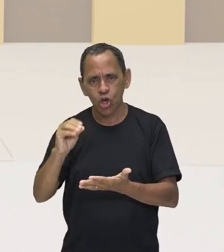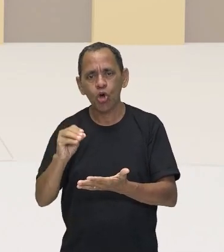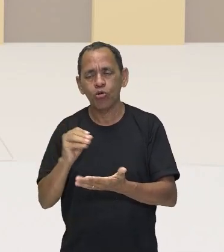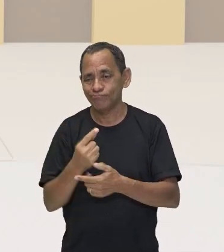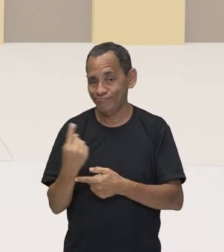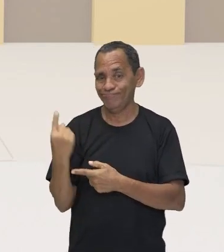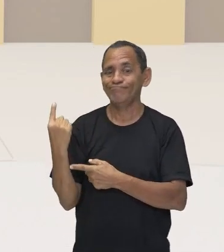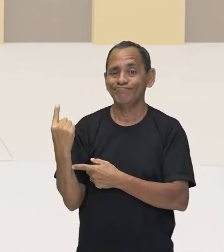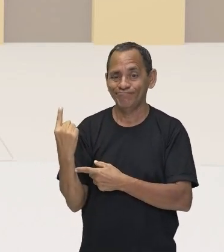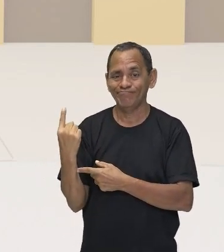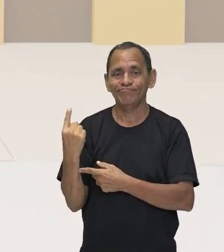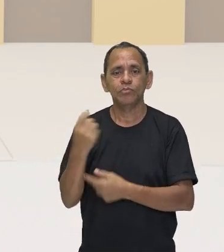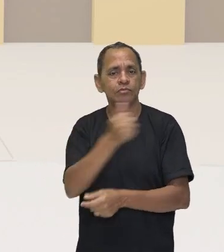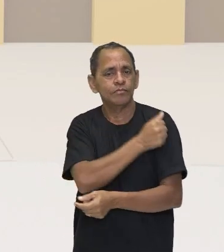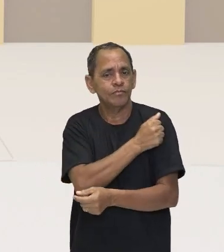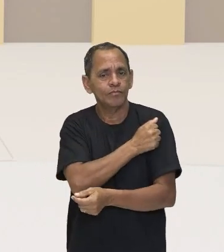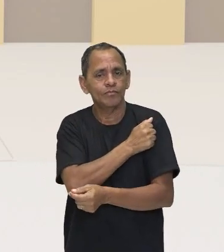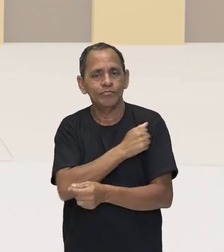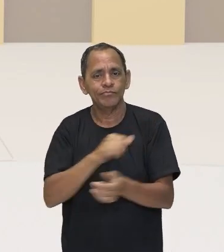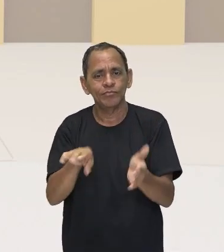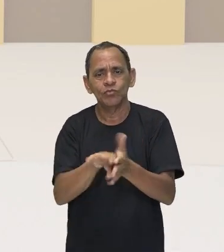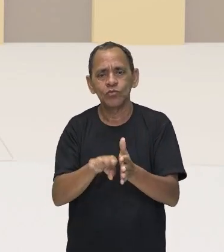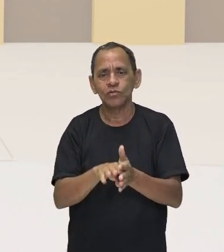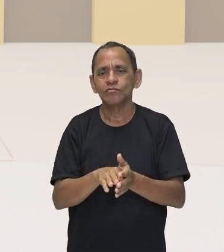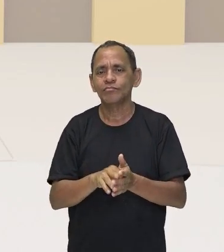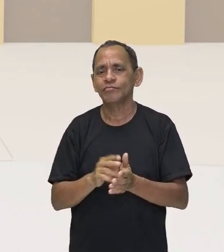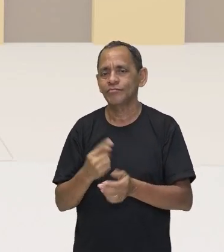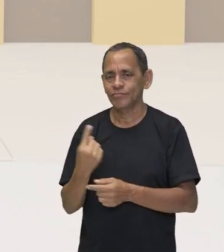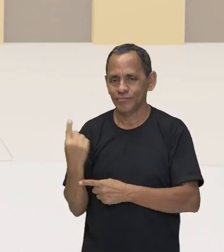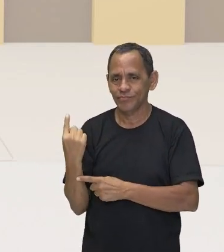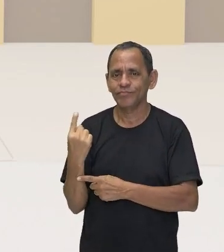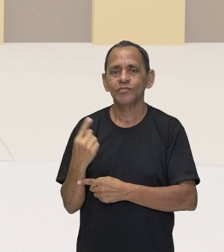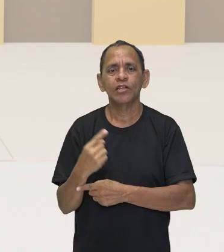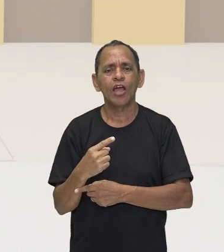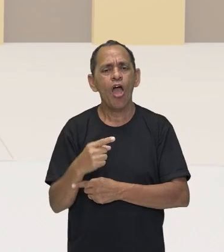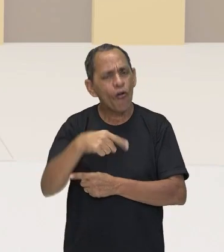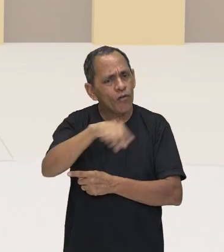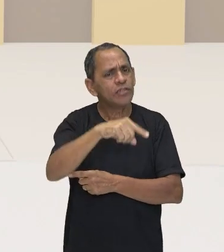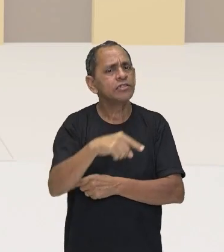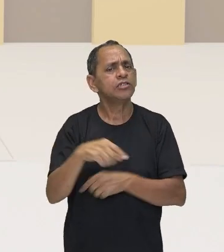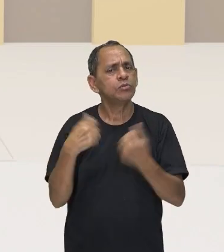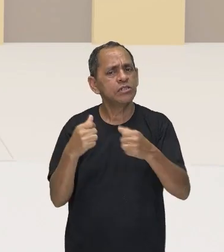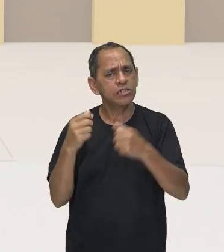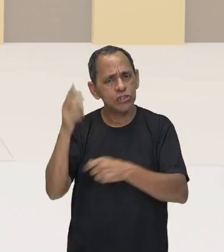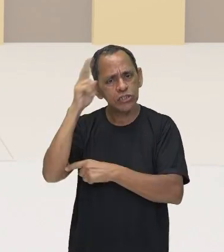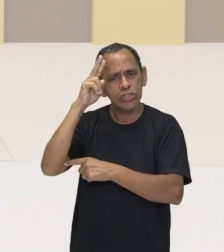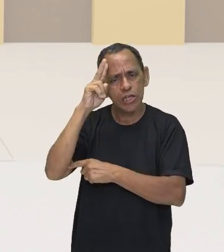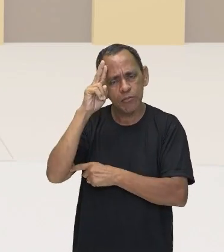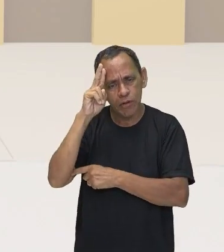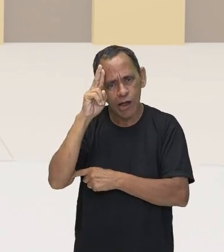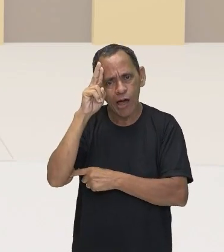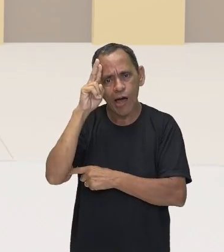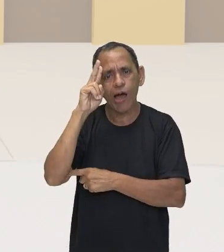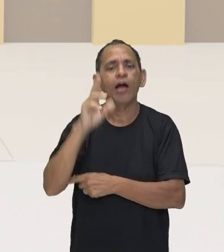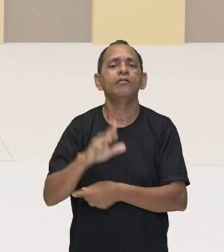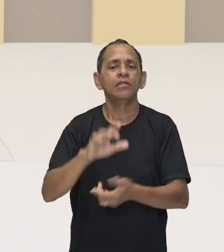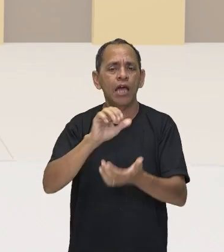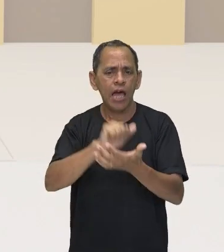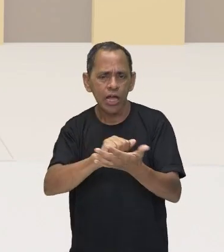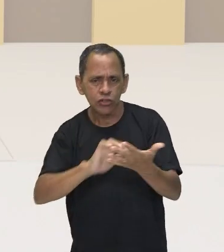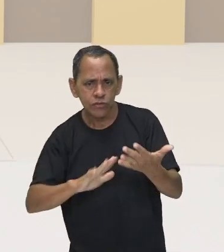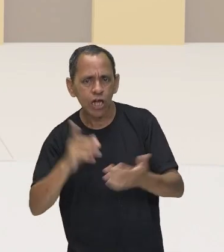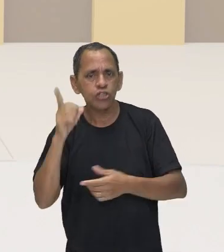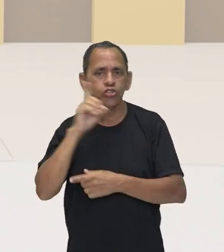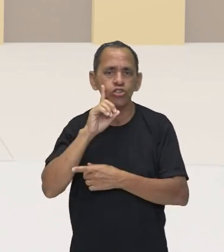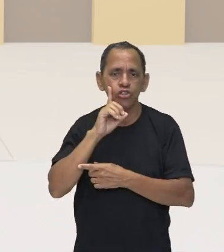aqui chegando, não é mesmo? Que é para que vocês, então, lembrem, não é mesmo, de colocar a atividade do dia. Hoje já podem anotar aí,